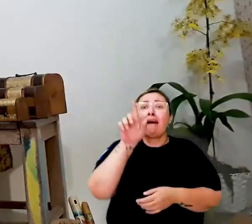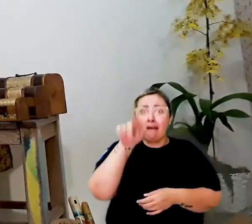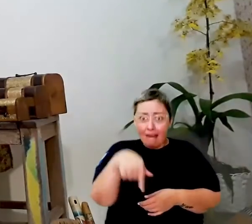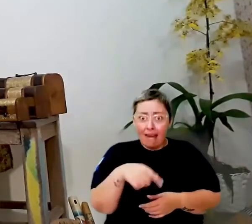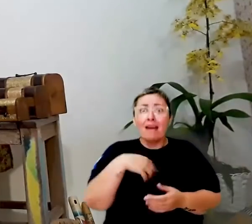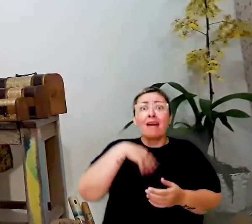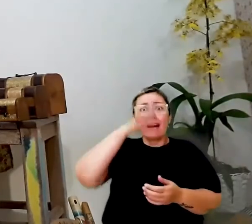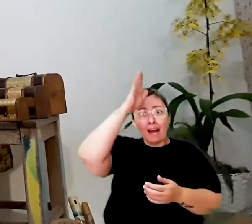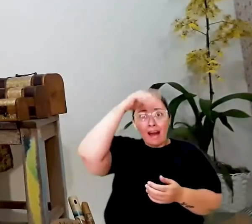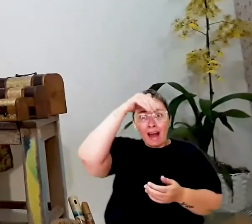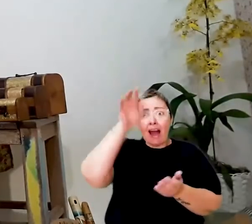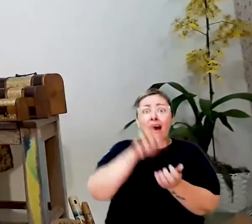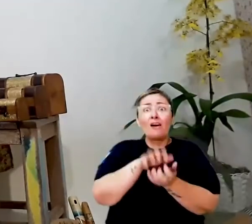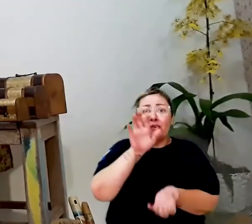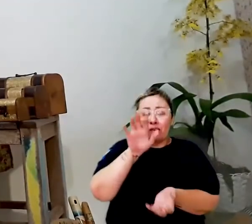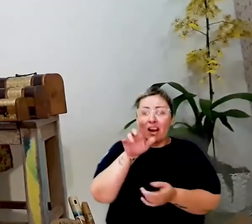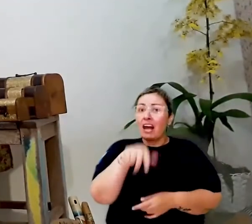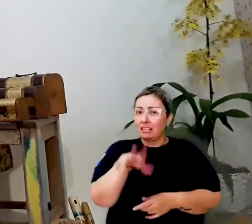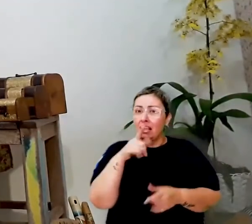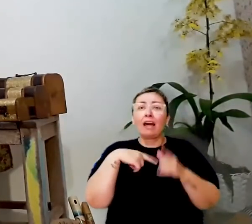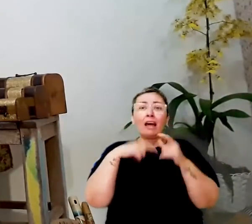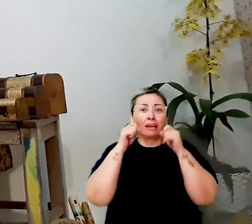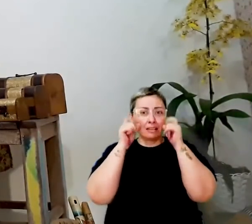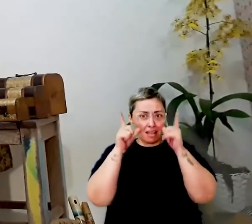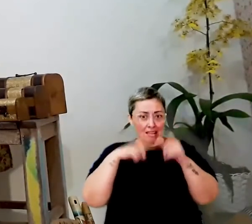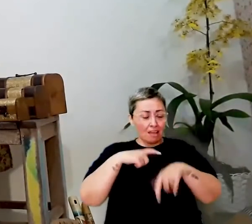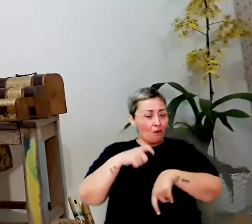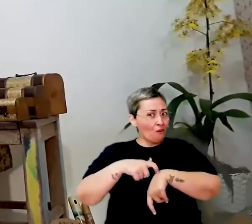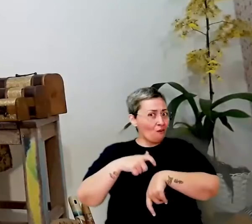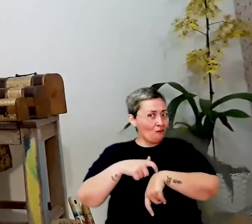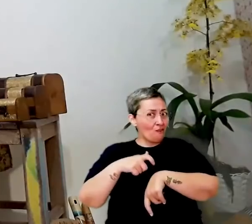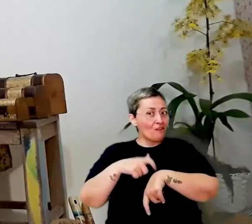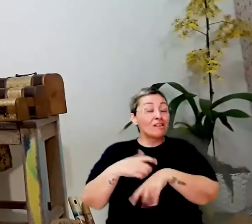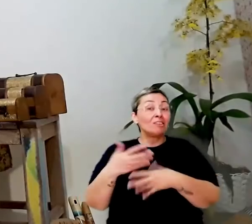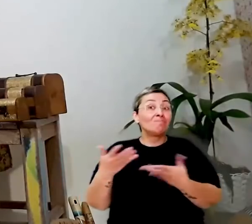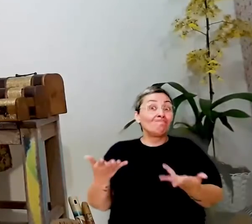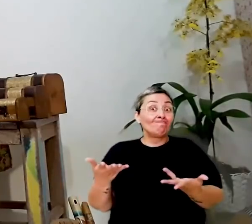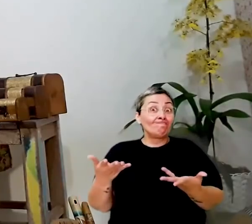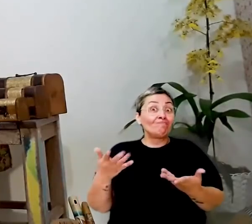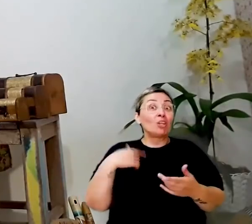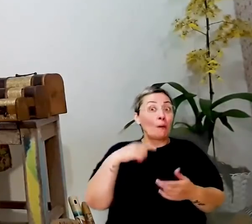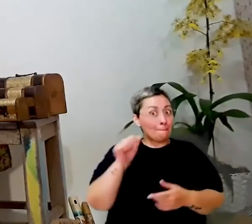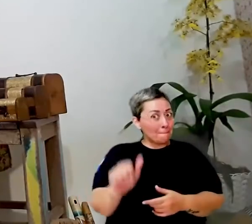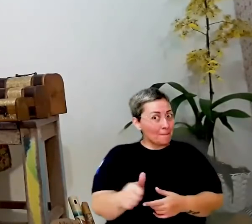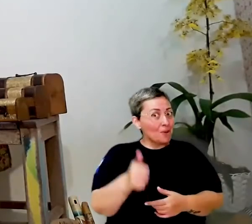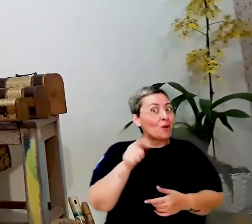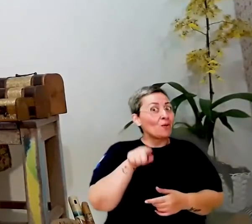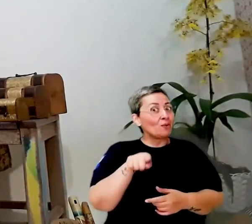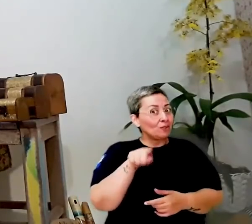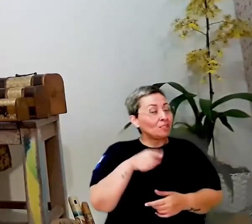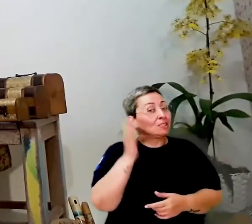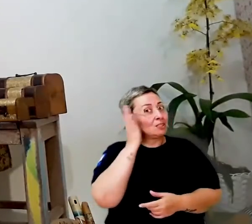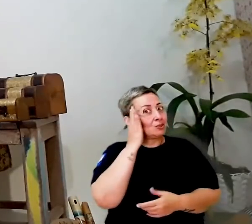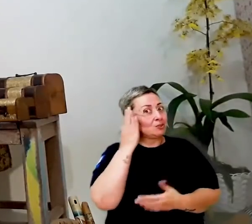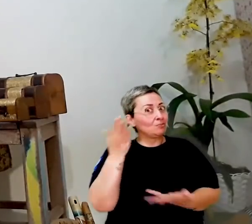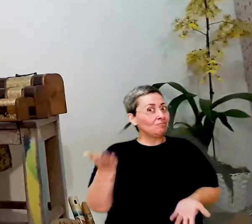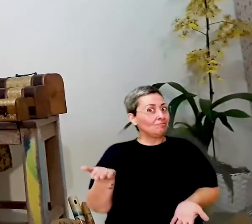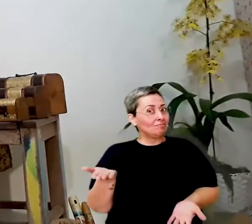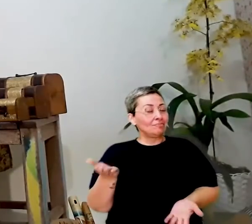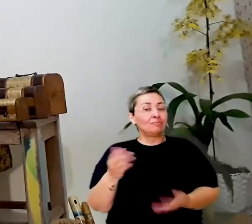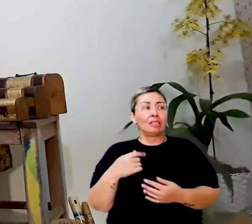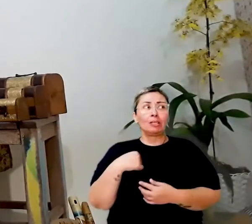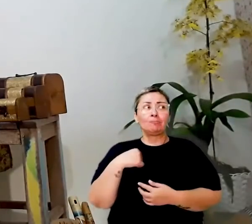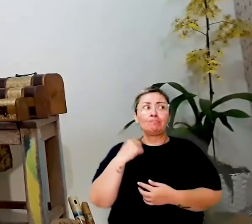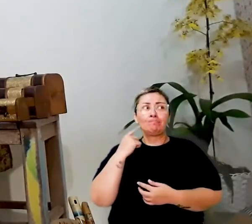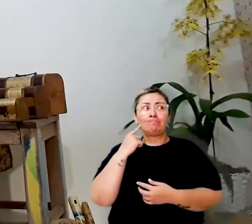Cuca. Ela deve estar acordada nesse horário. Então, é melhor você dormir. E